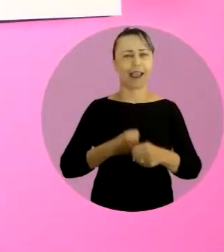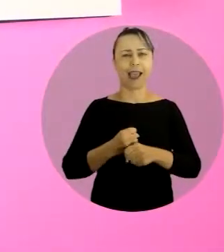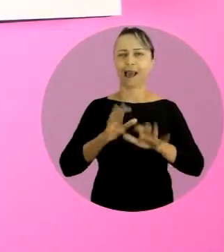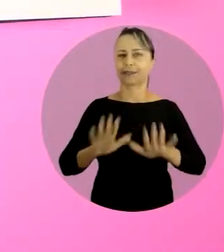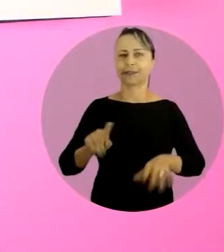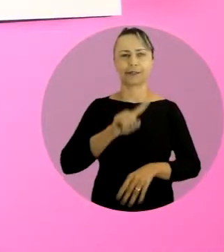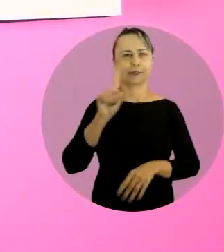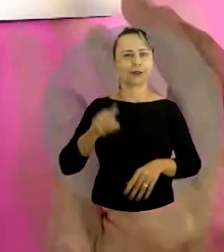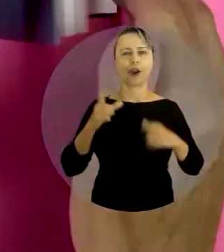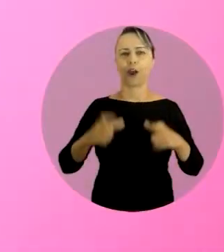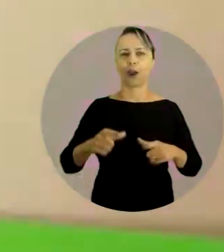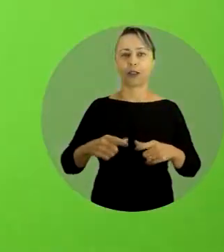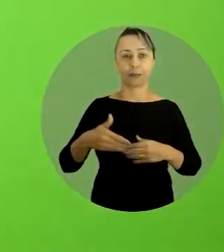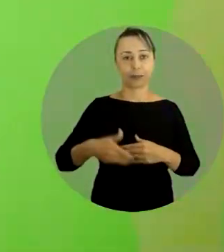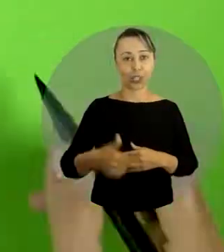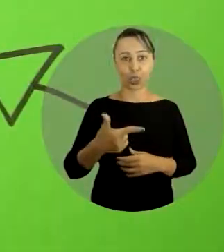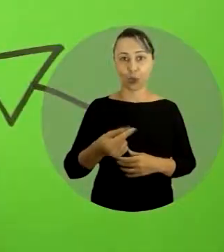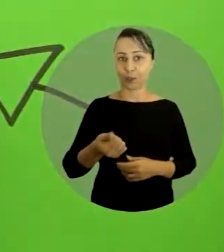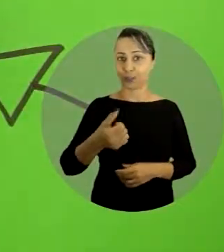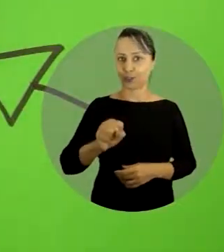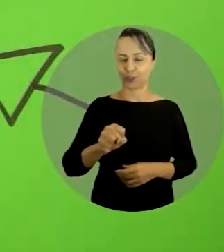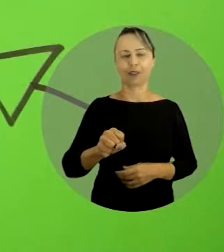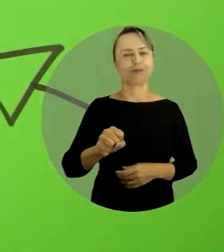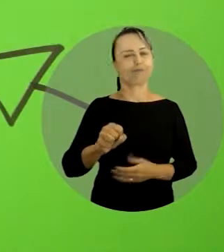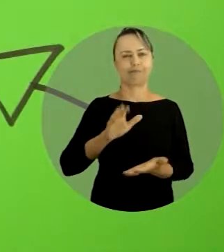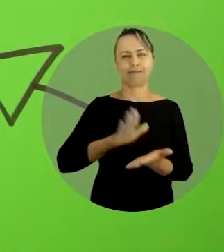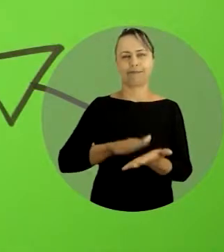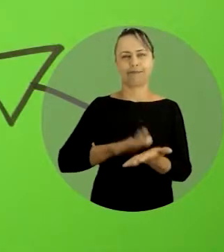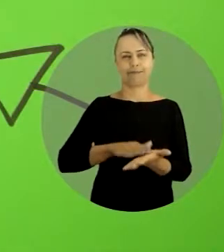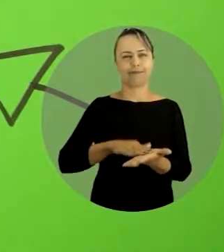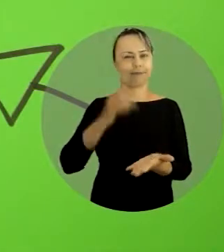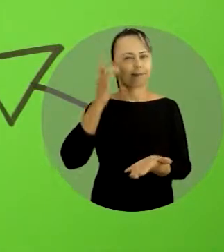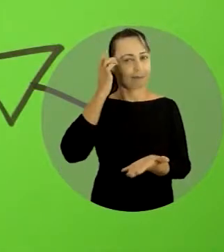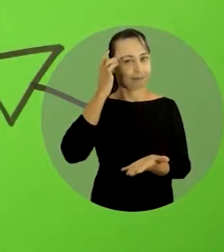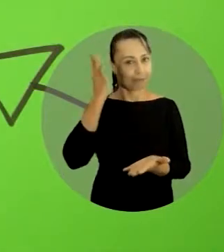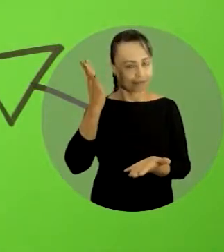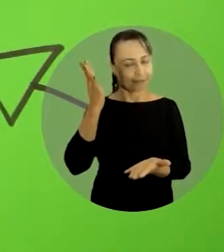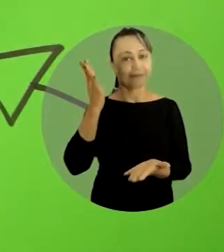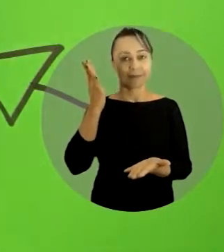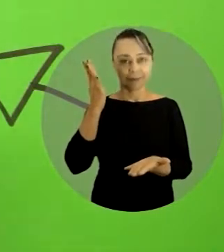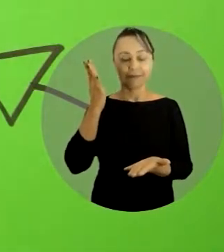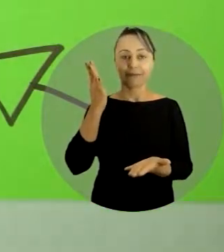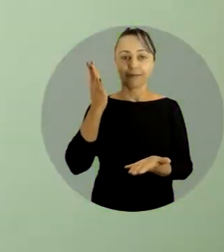Todo ano de eleição rola a mesma pergunta, mas em 2018 seu título tá na mão.